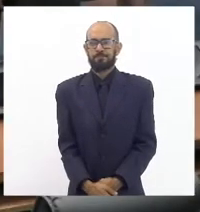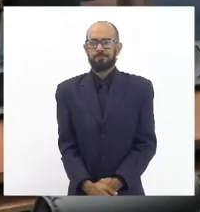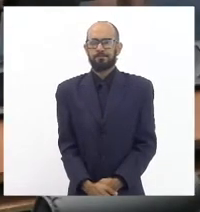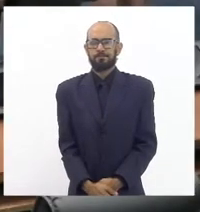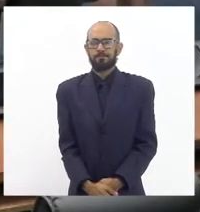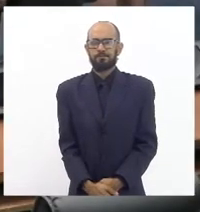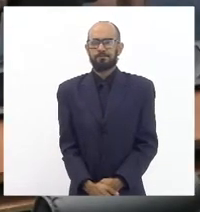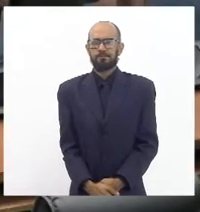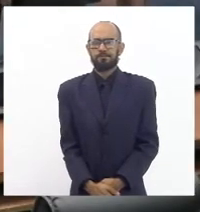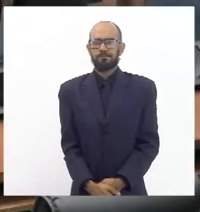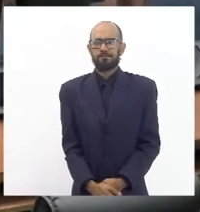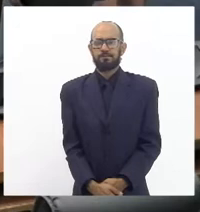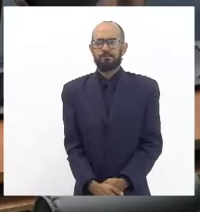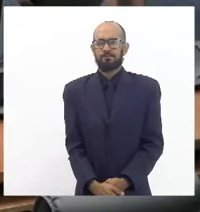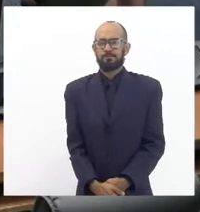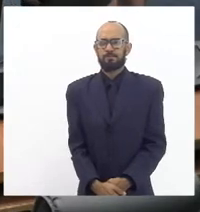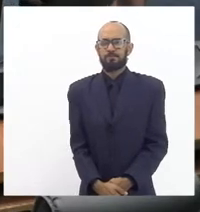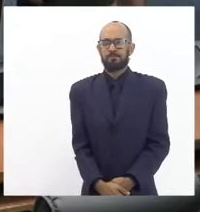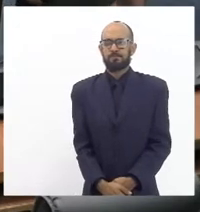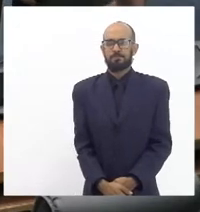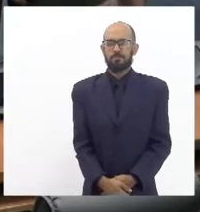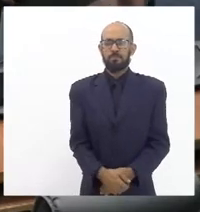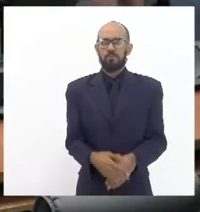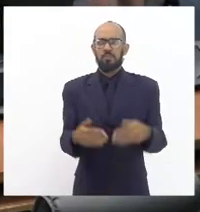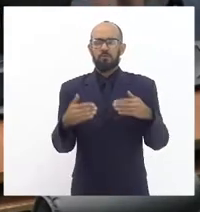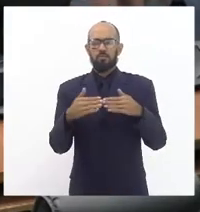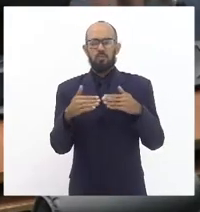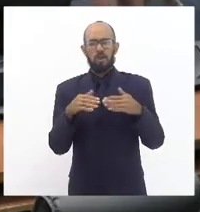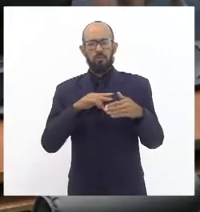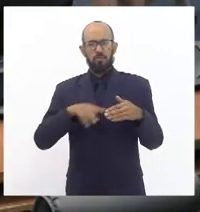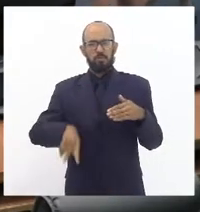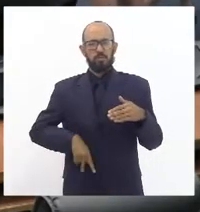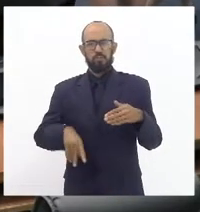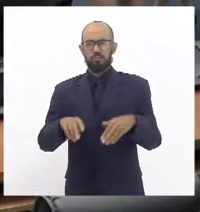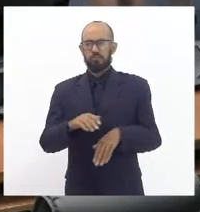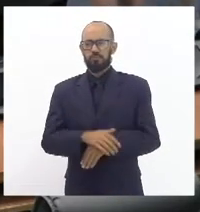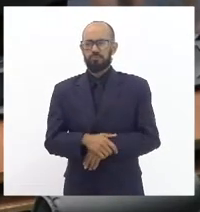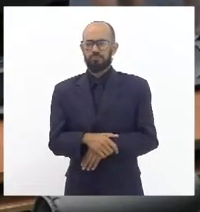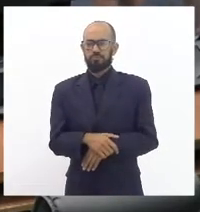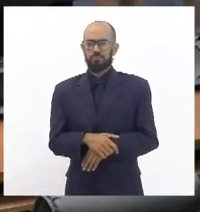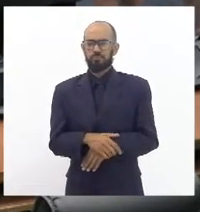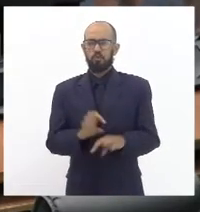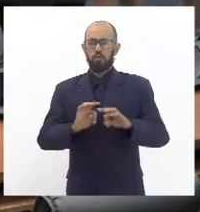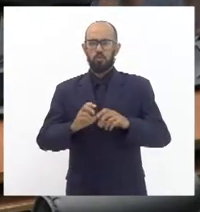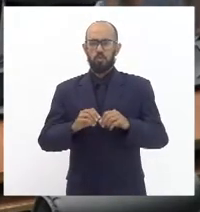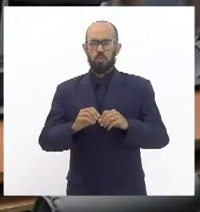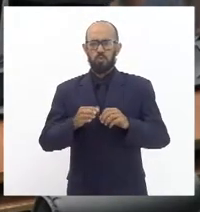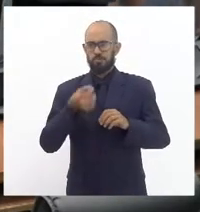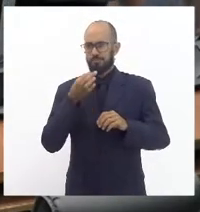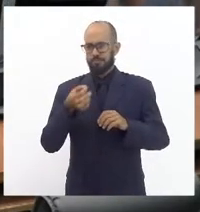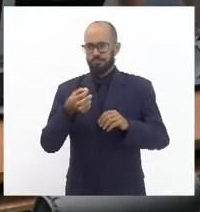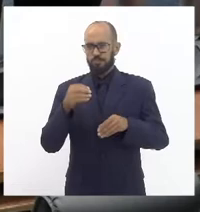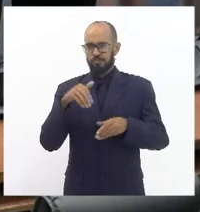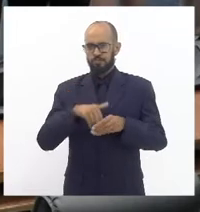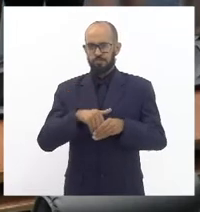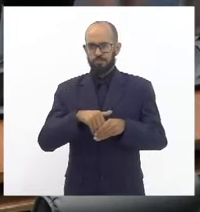e favoráveis presentes os pareceres emitidos